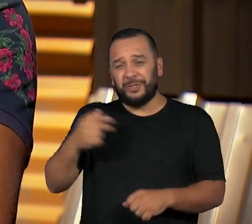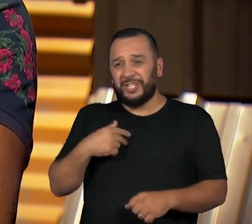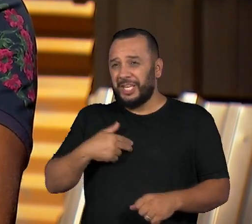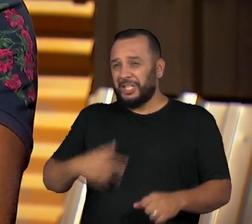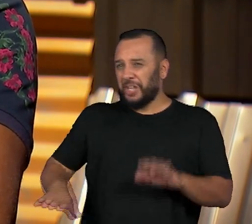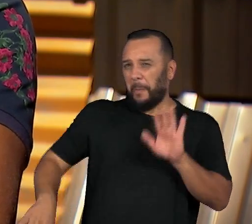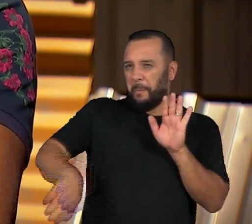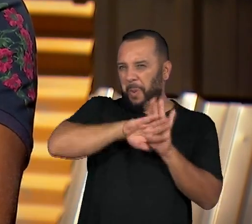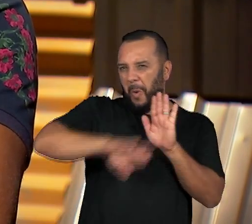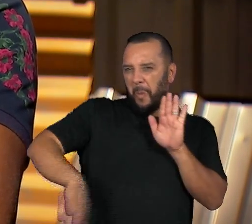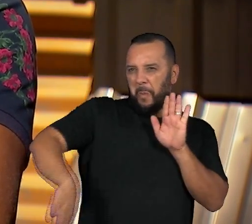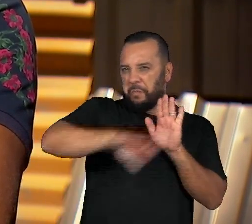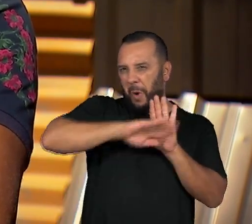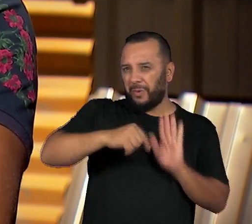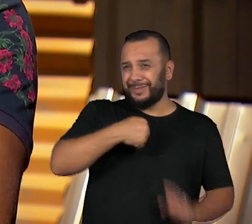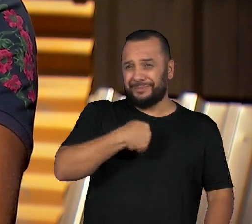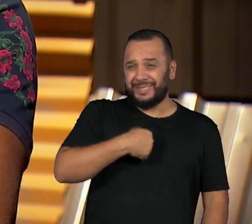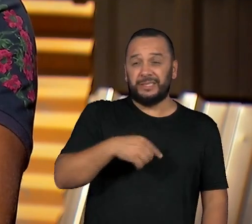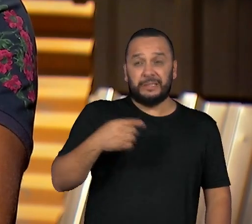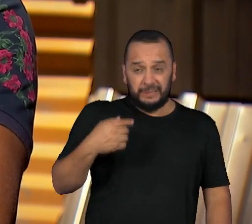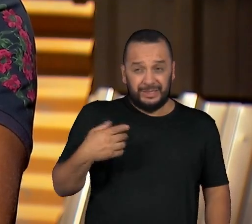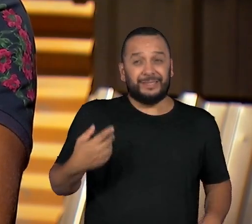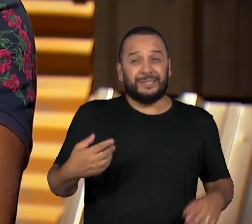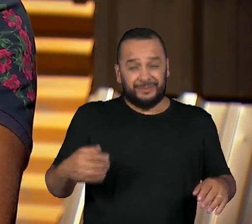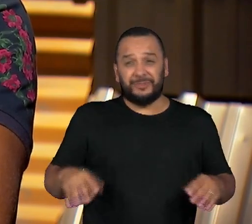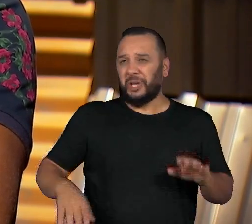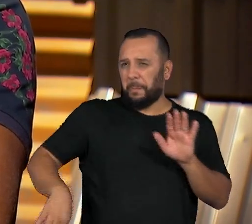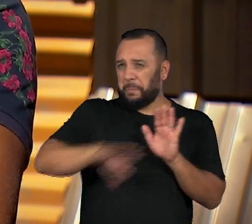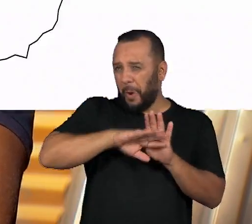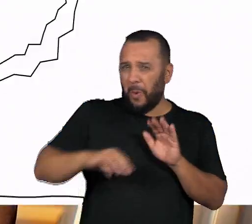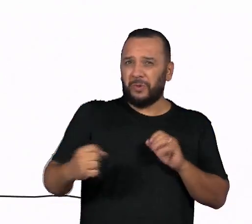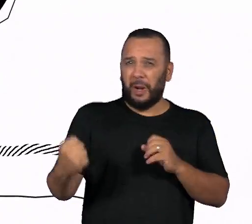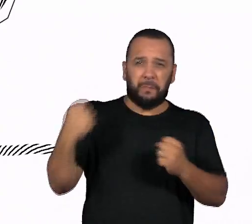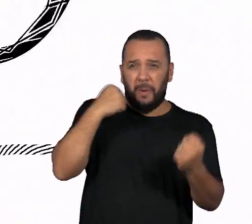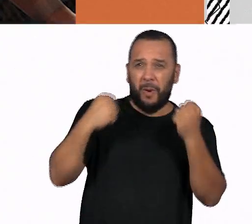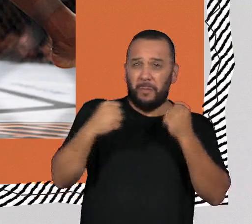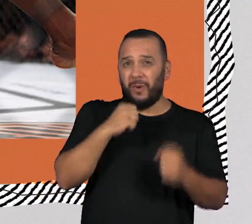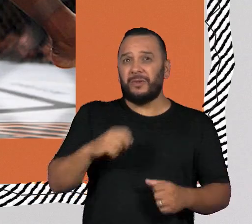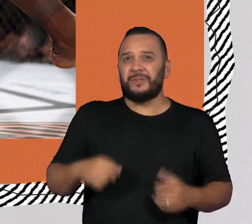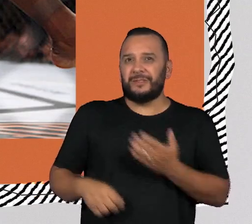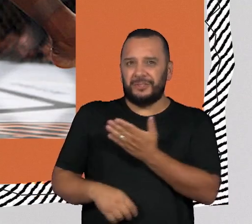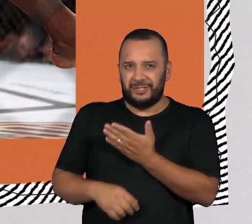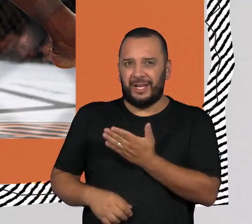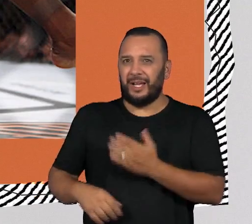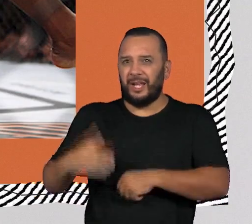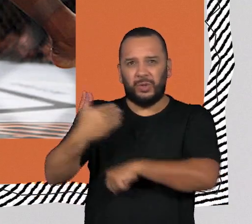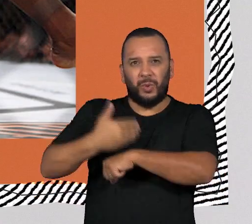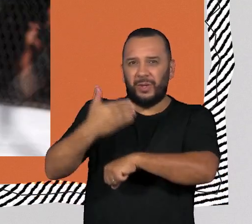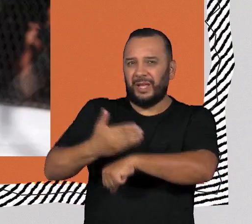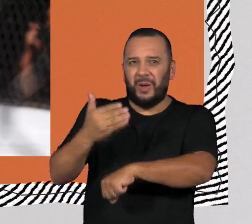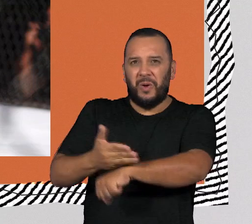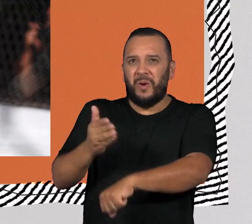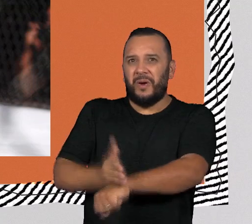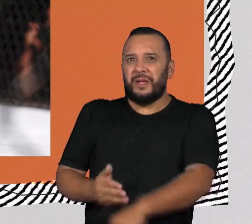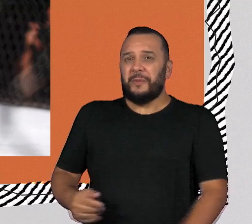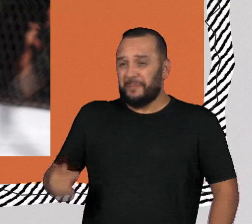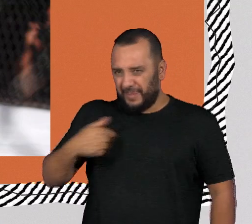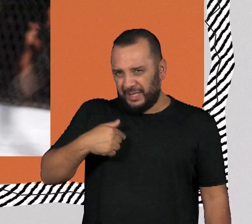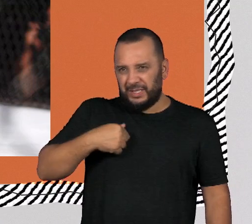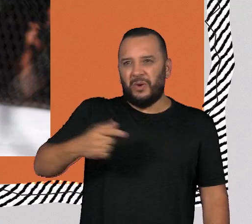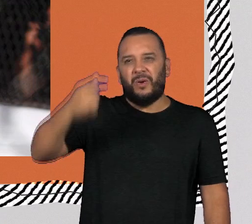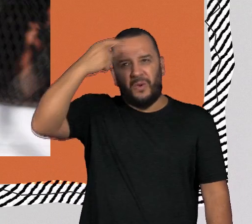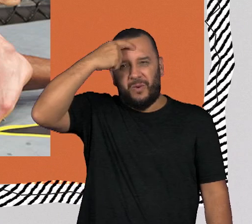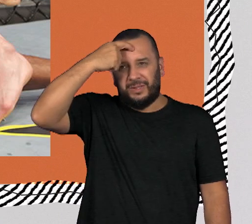vida de todos os meus adversários. Assim. Ele me bateu 5 rounds sem parar. Mas eu tinha aquela consciência